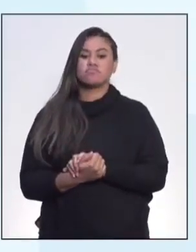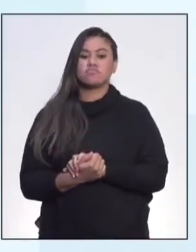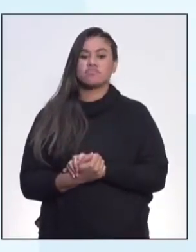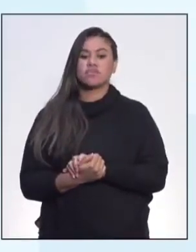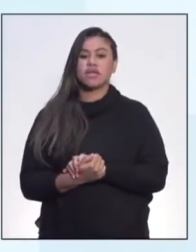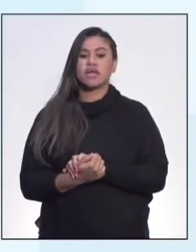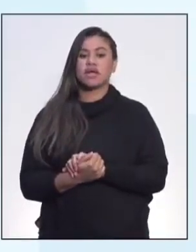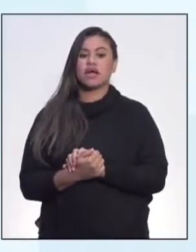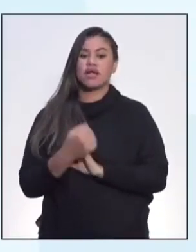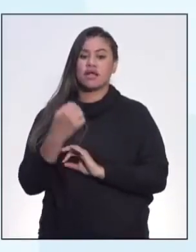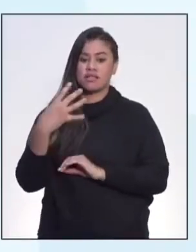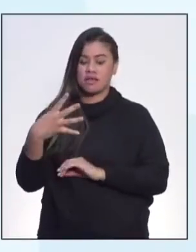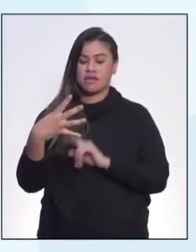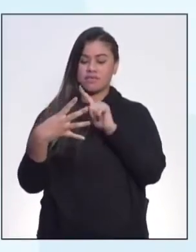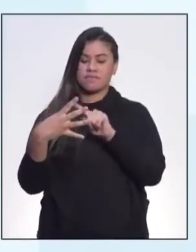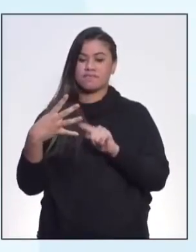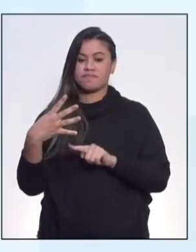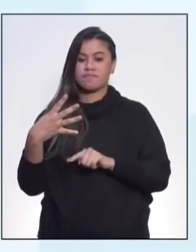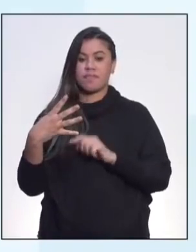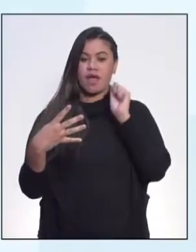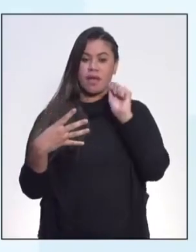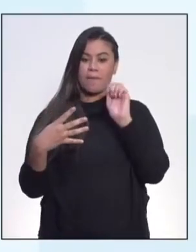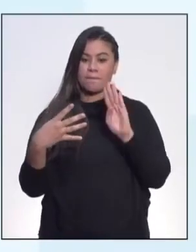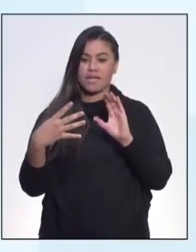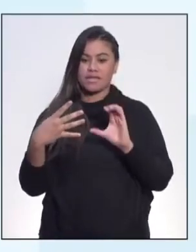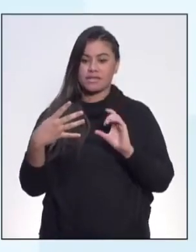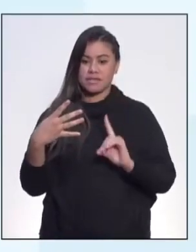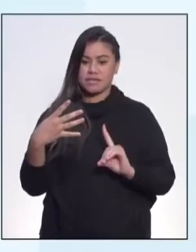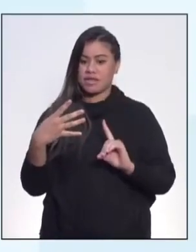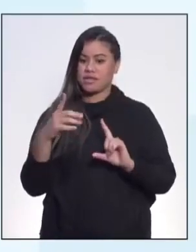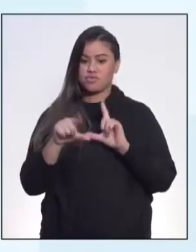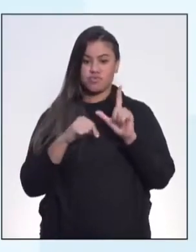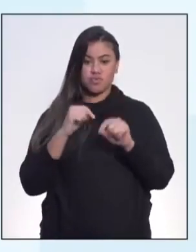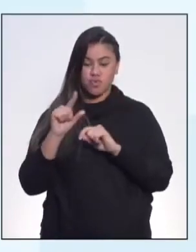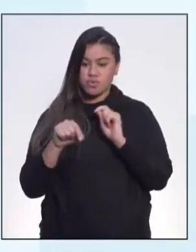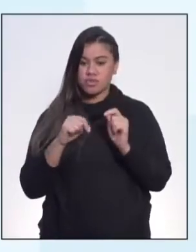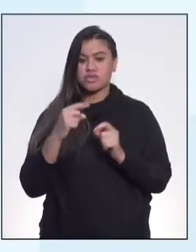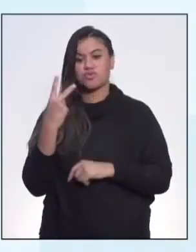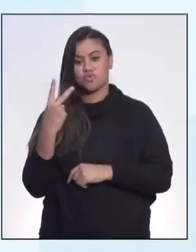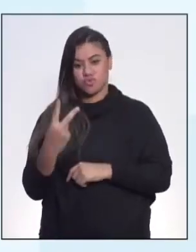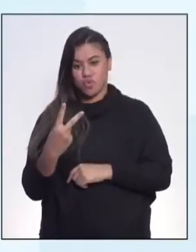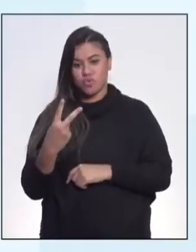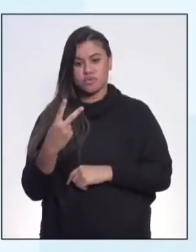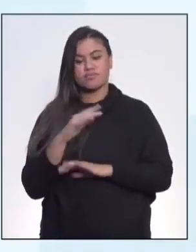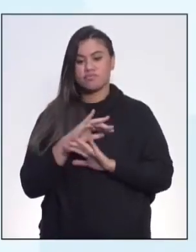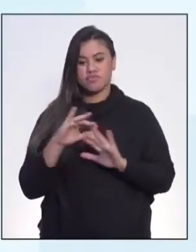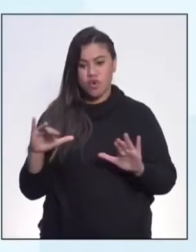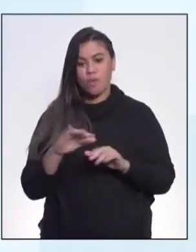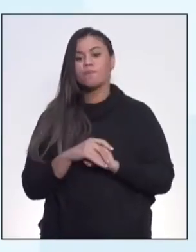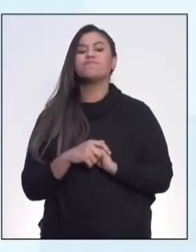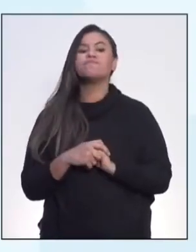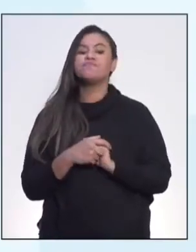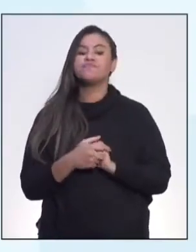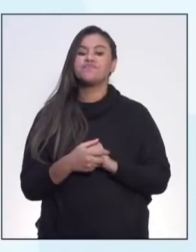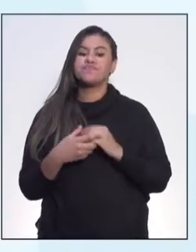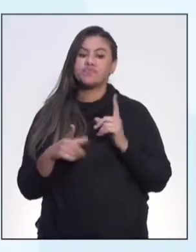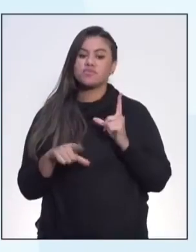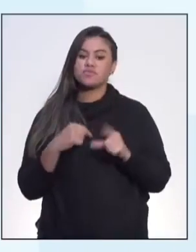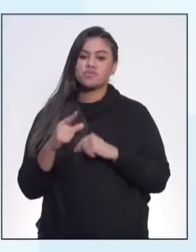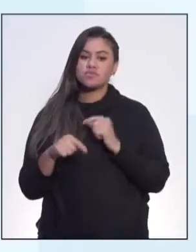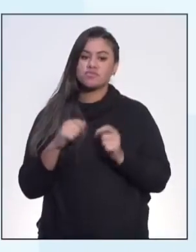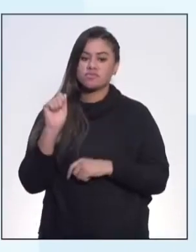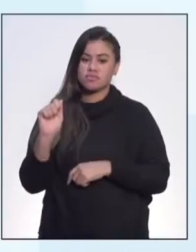tem 4 itens, A, B, C e D. Eu não anotei os 4, eu escolhi 2 deles, tá? Então, eu escolhi esse item que eu